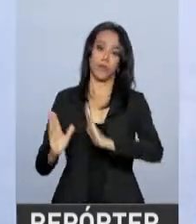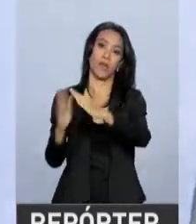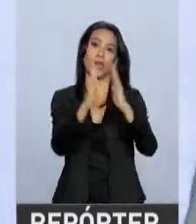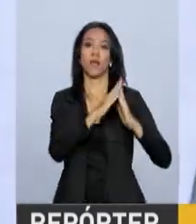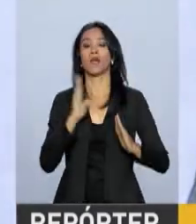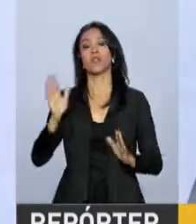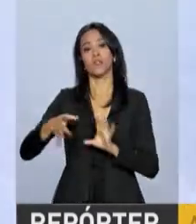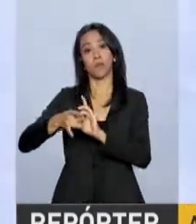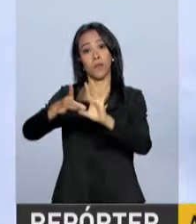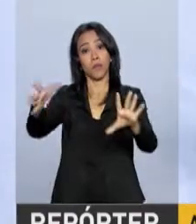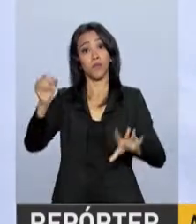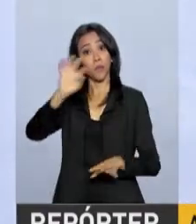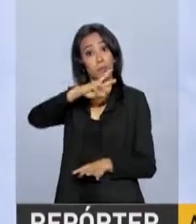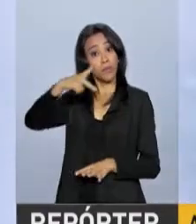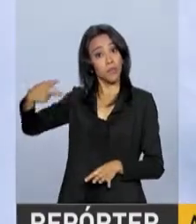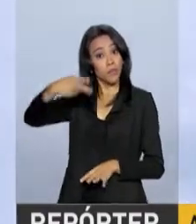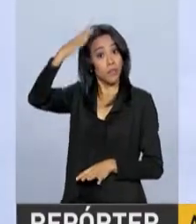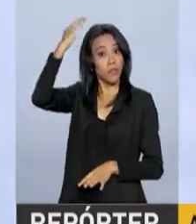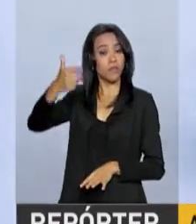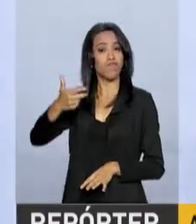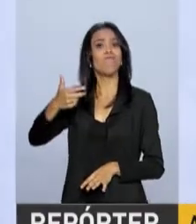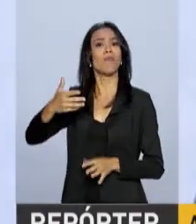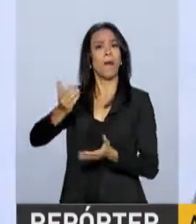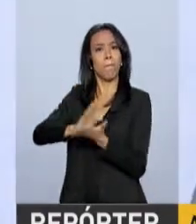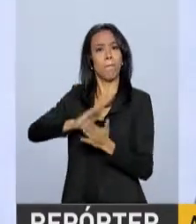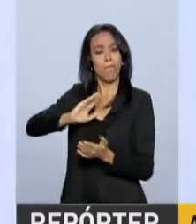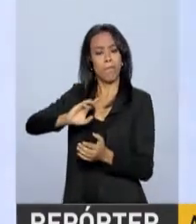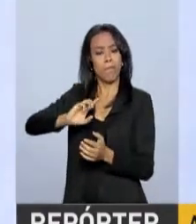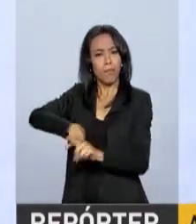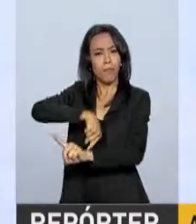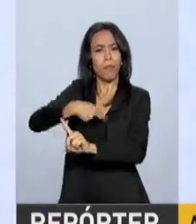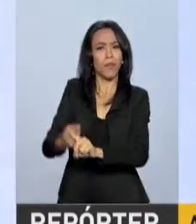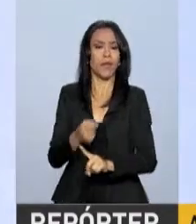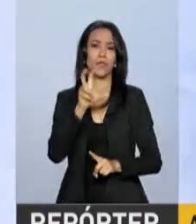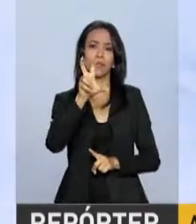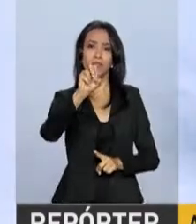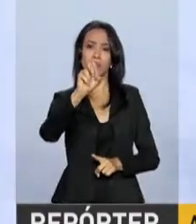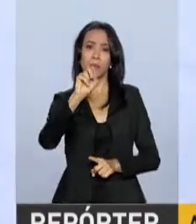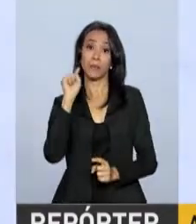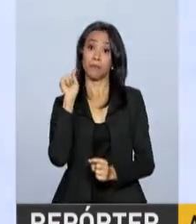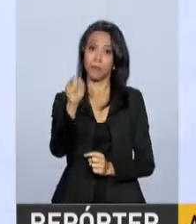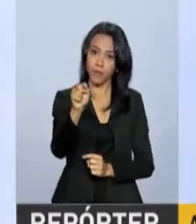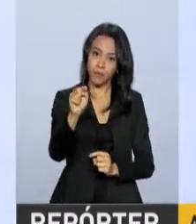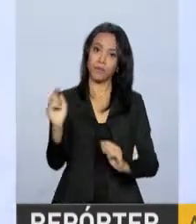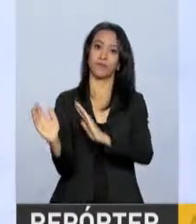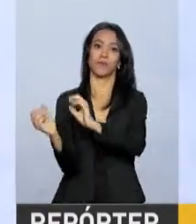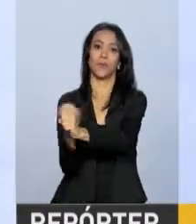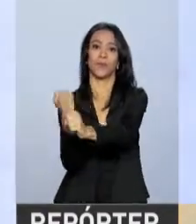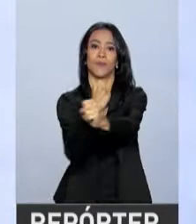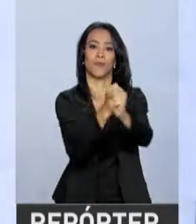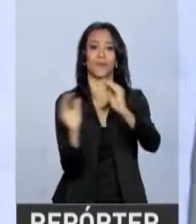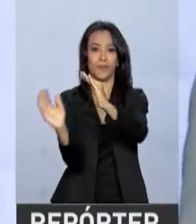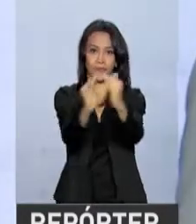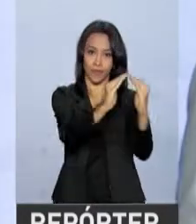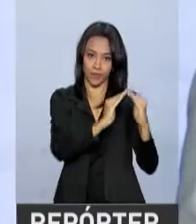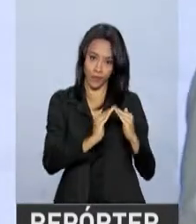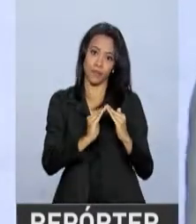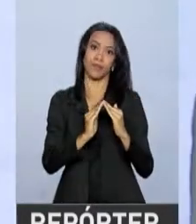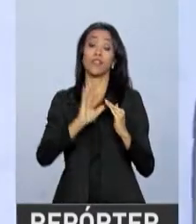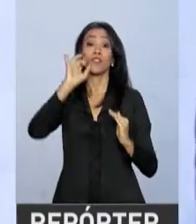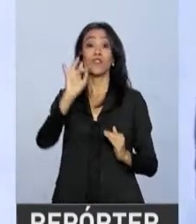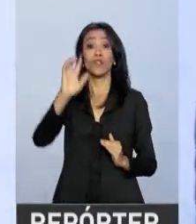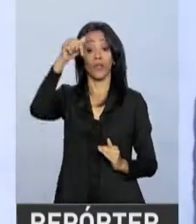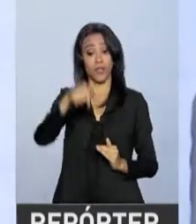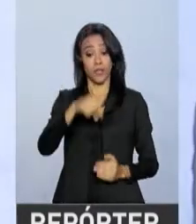presidente autorizou ainda a aumentar mais 50 mil moradias são sete cetas mil moradias só